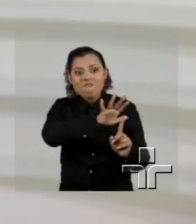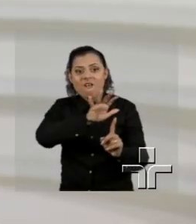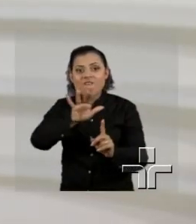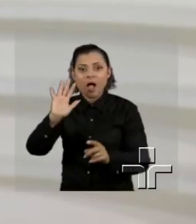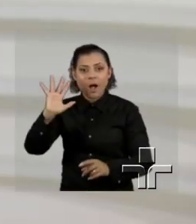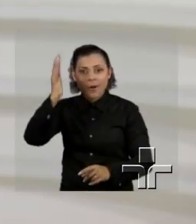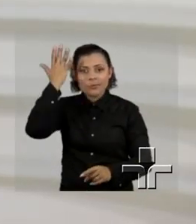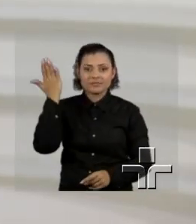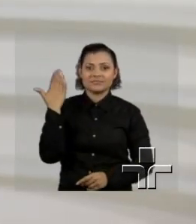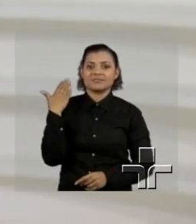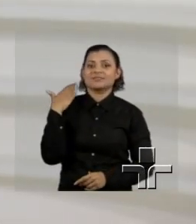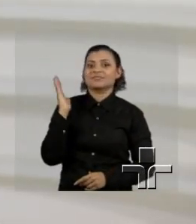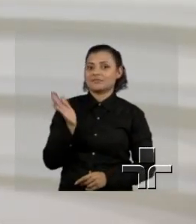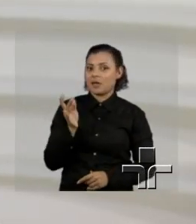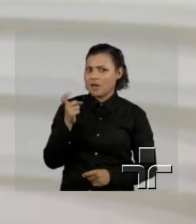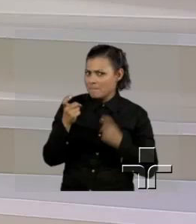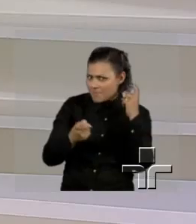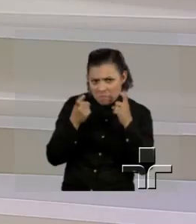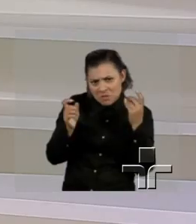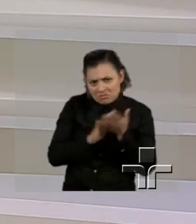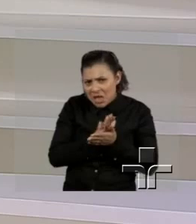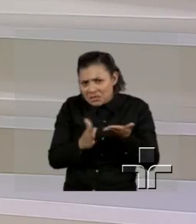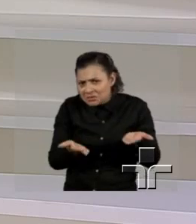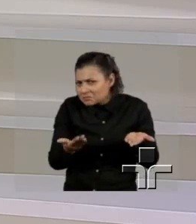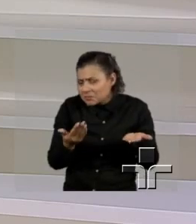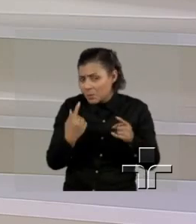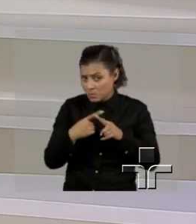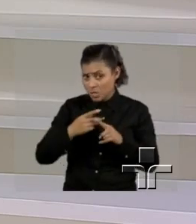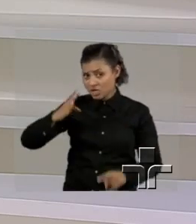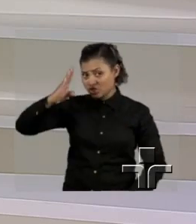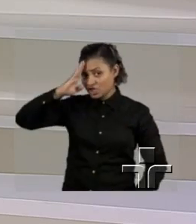entrar. Eu não vejo